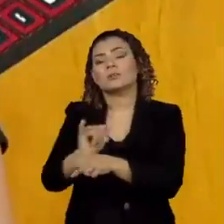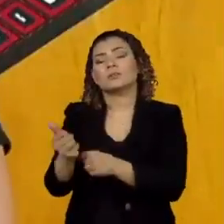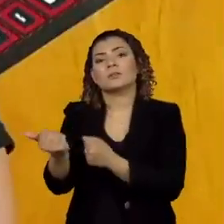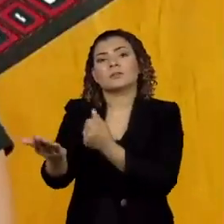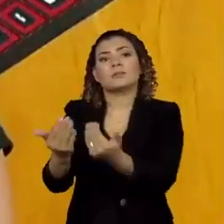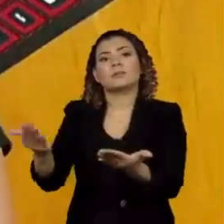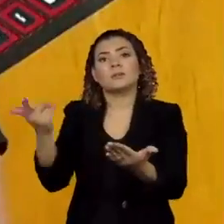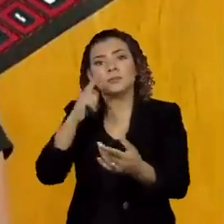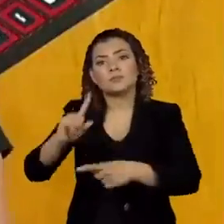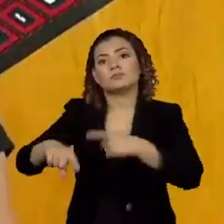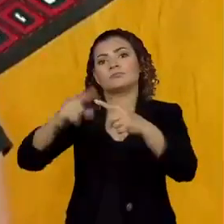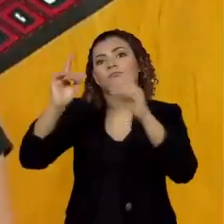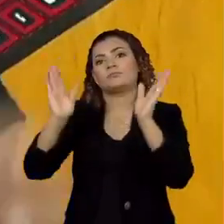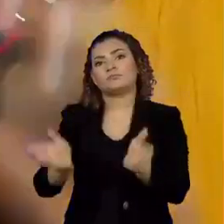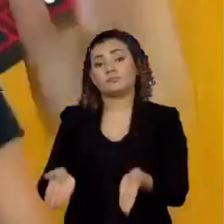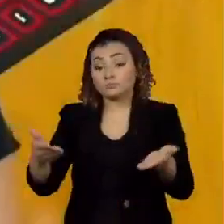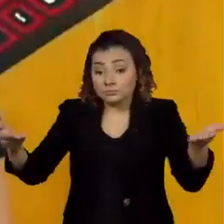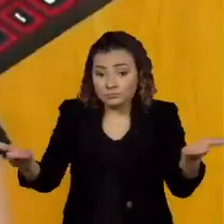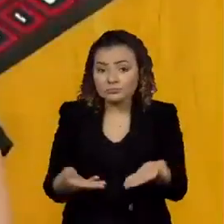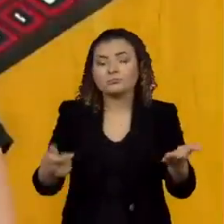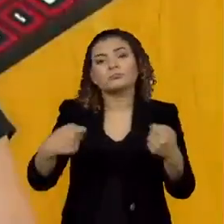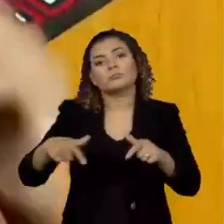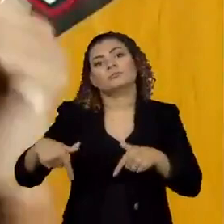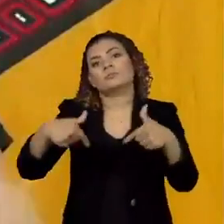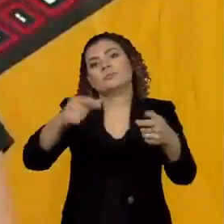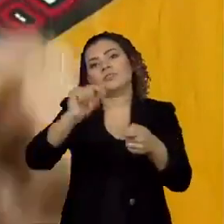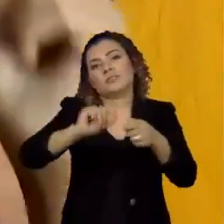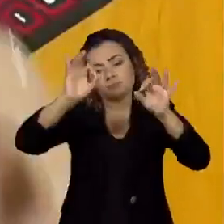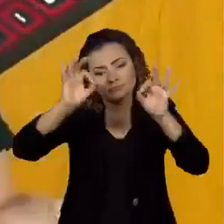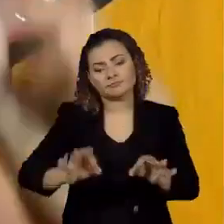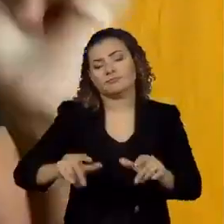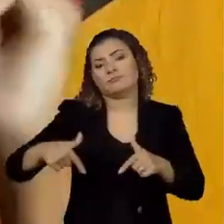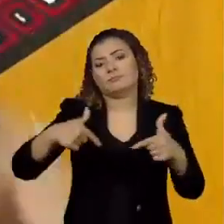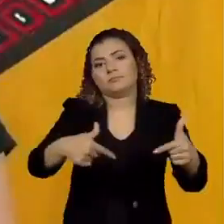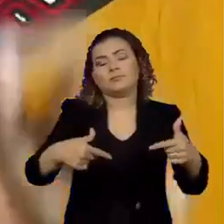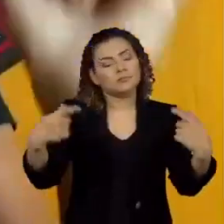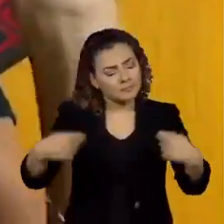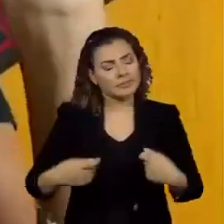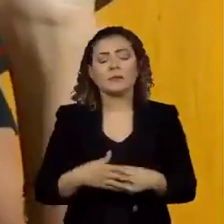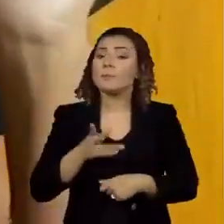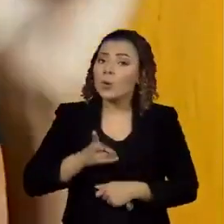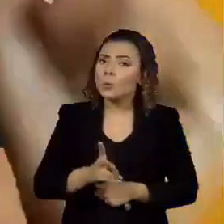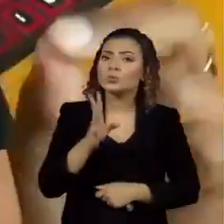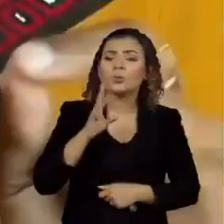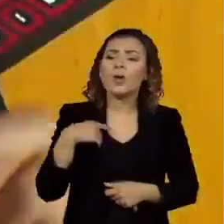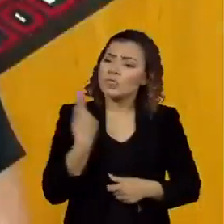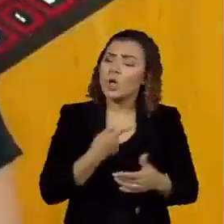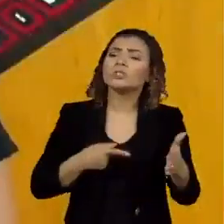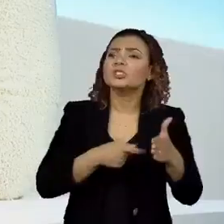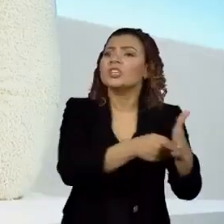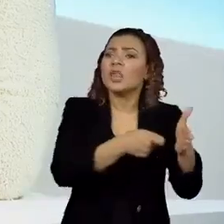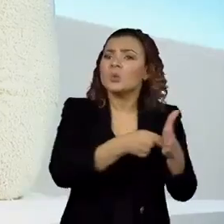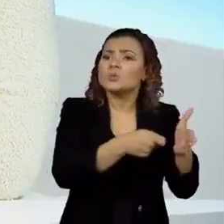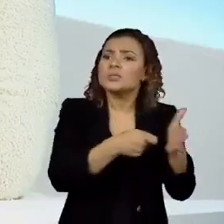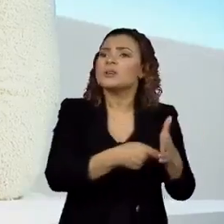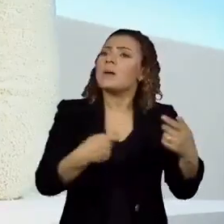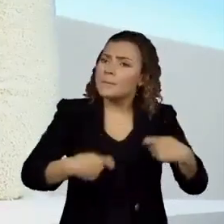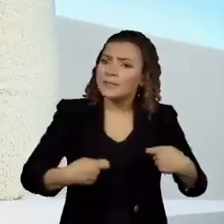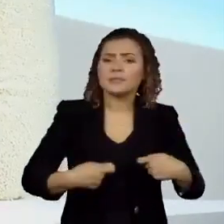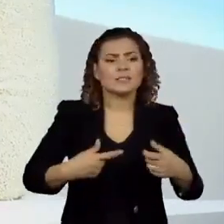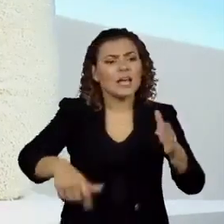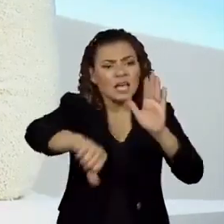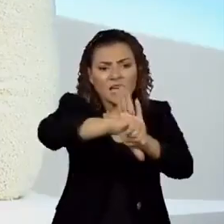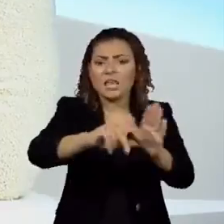para que façam as coisas. Mas agora é preciso que eles façam. É preciso, inclusive, que a gente continue denunciando a